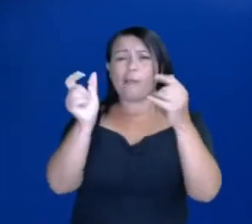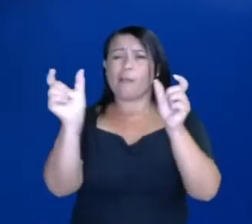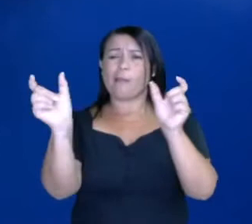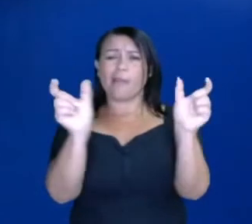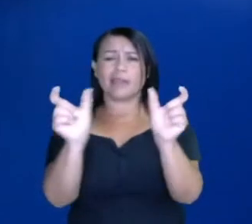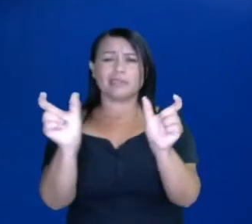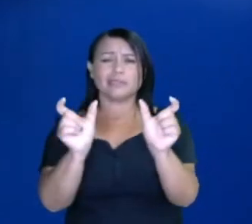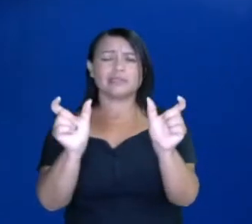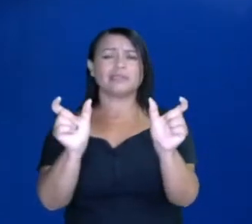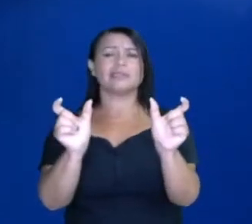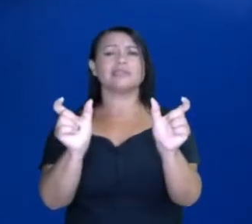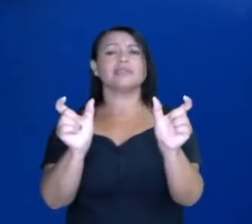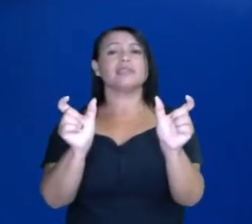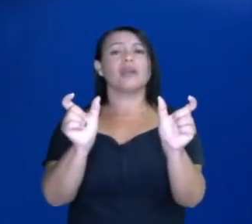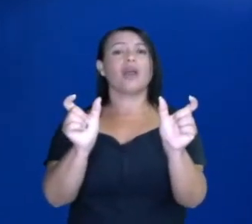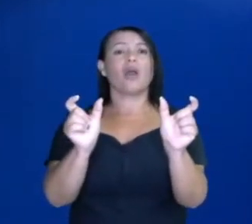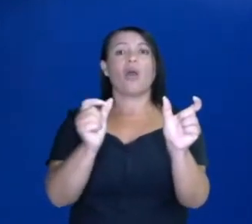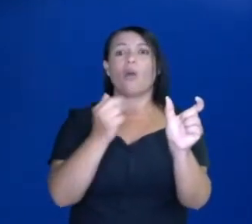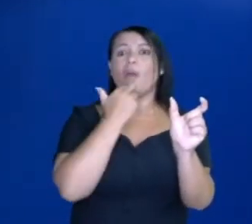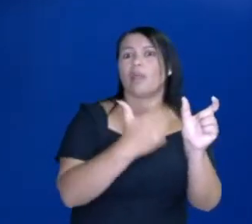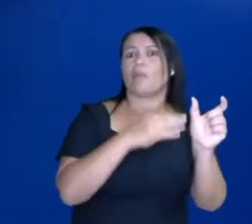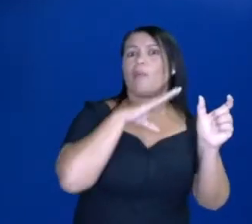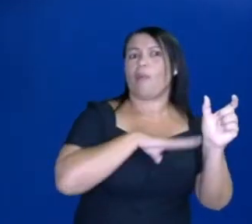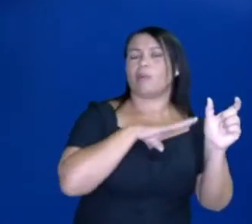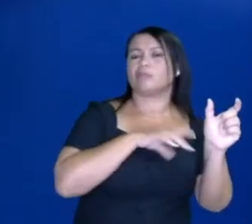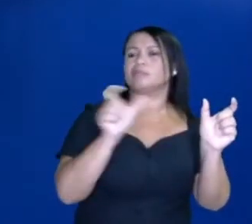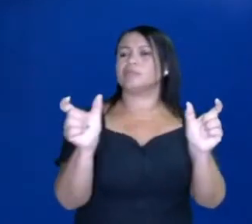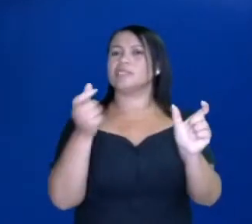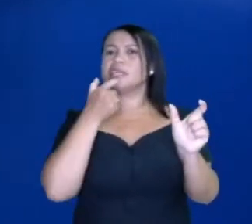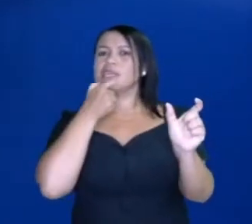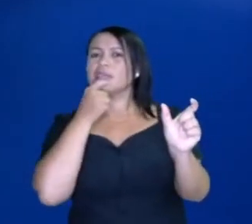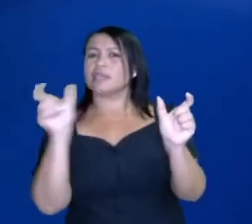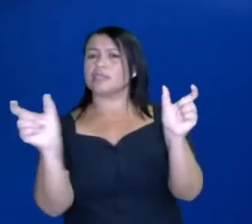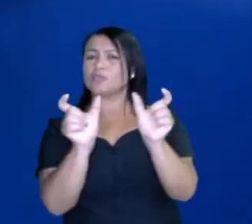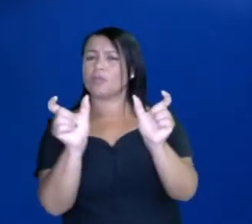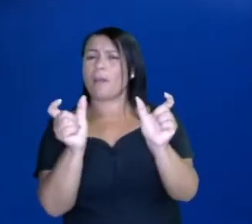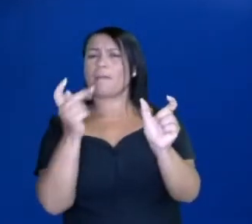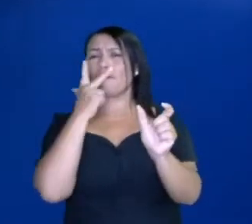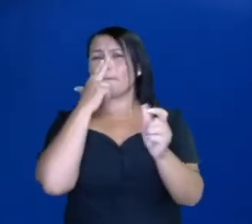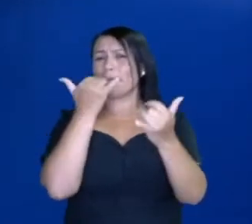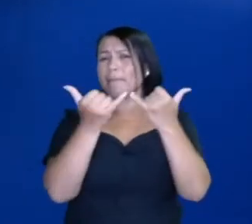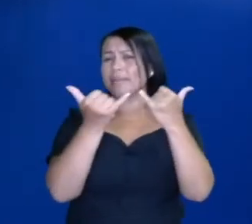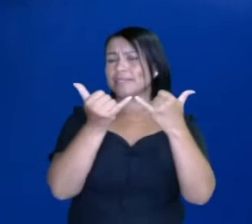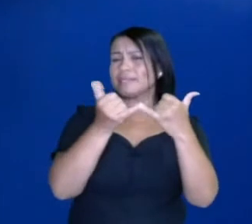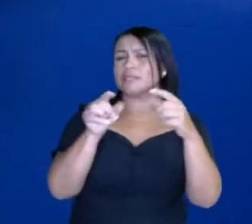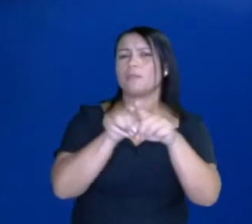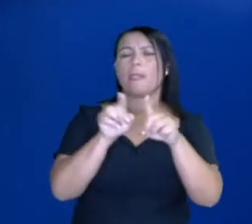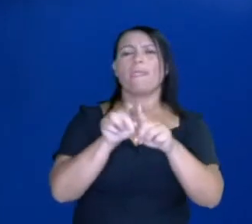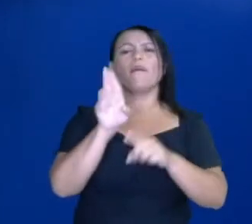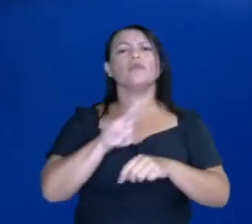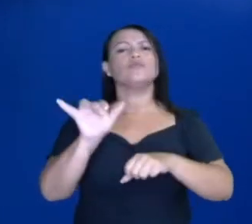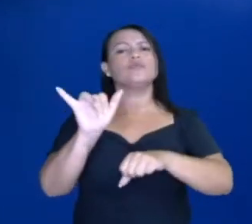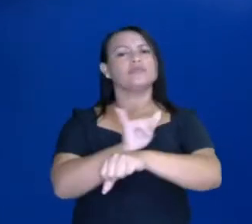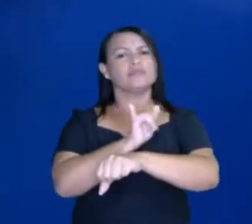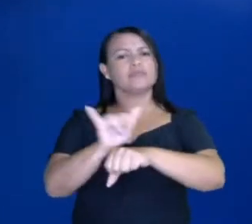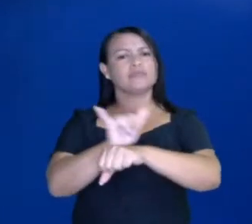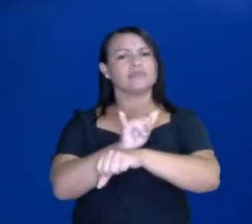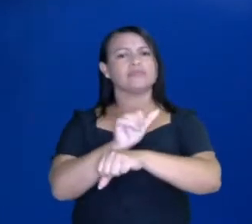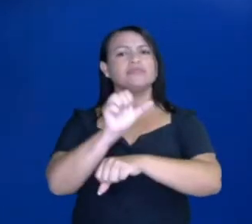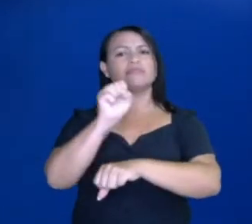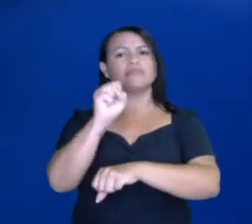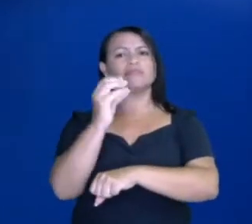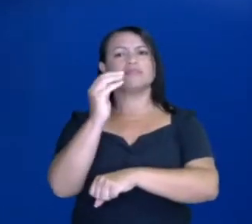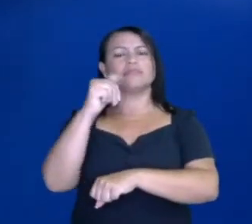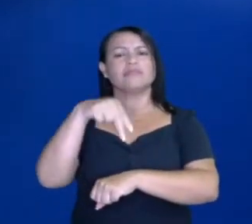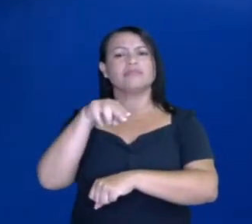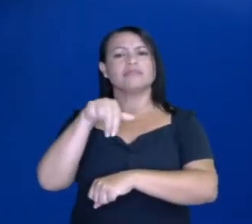parecida, né, com as palavras da língua portuguesa, eu também estou fazendo uso da técnica chamada skimming,